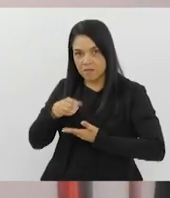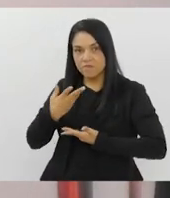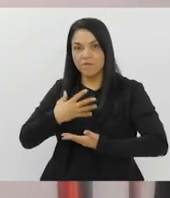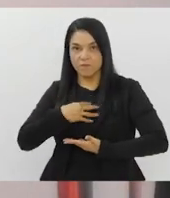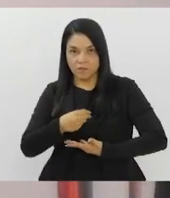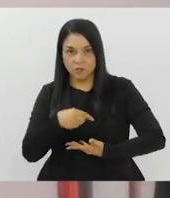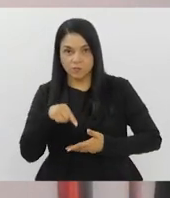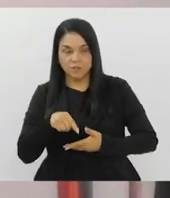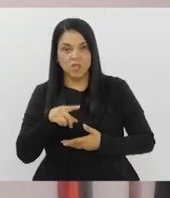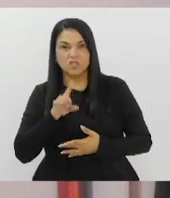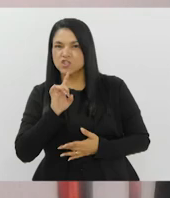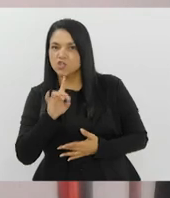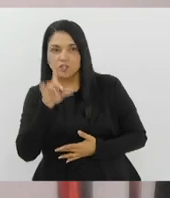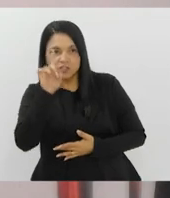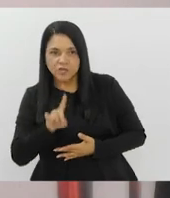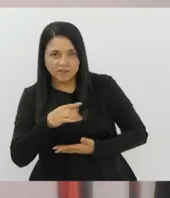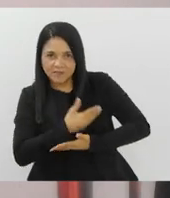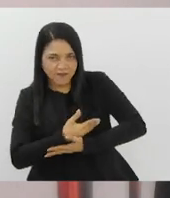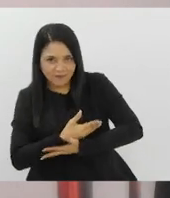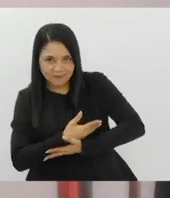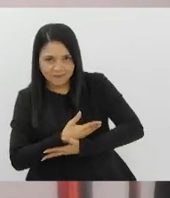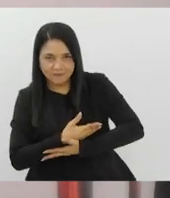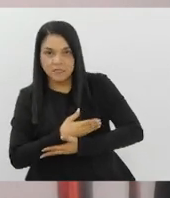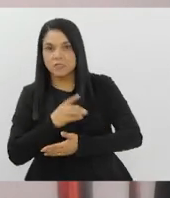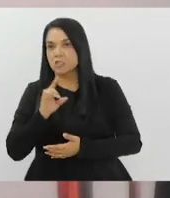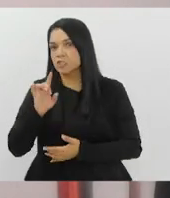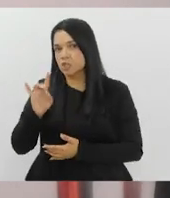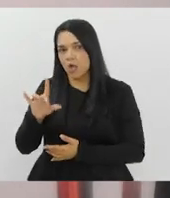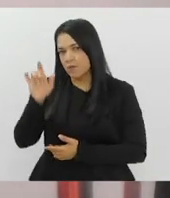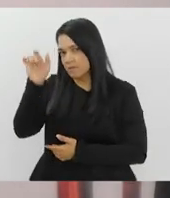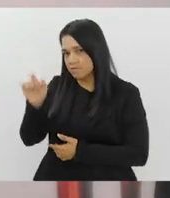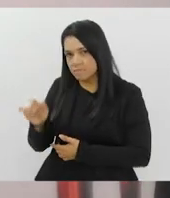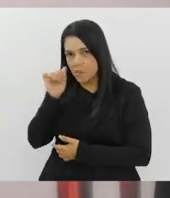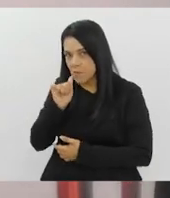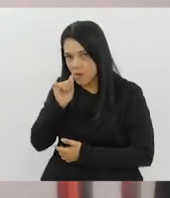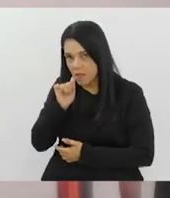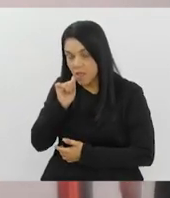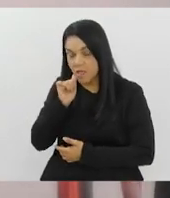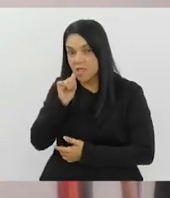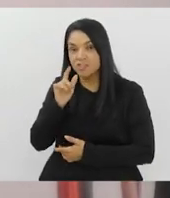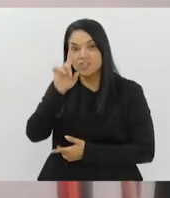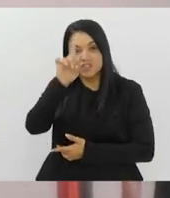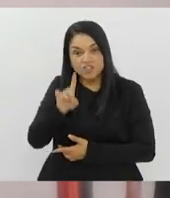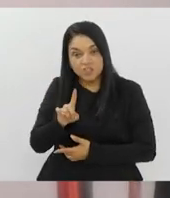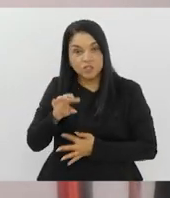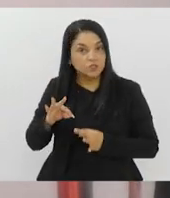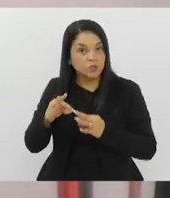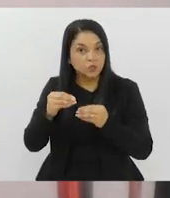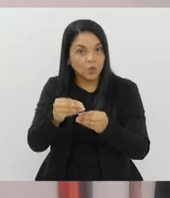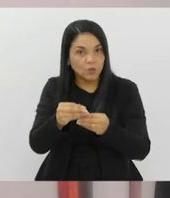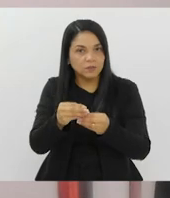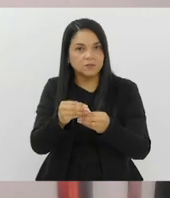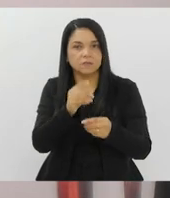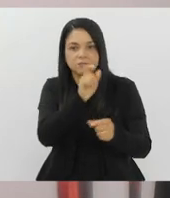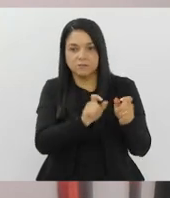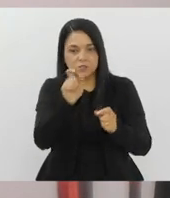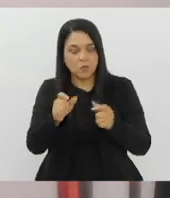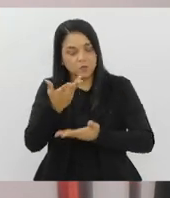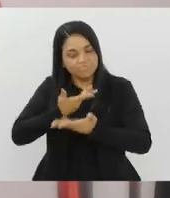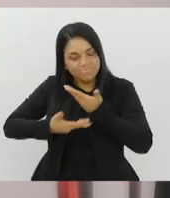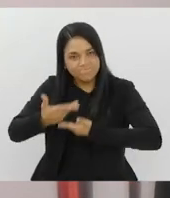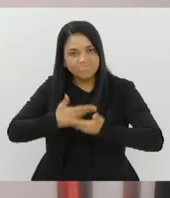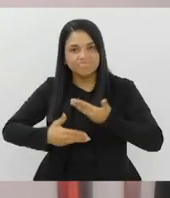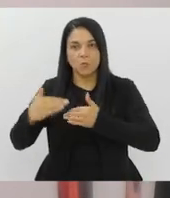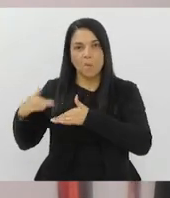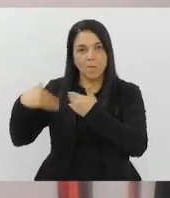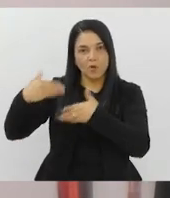da criança e também não é um direito só da mulher, né? É um direito de todos os indivíduos que estão envolvidos ali nesse processo,